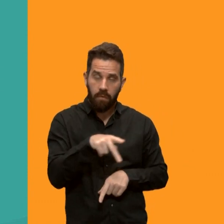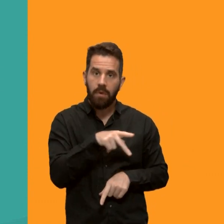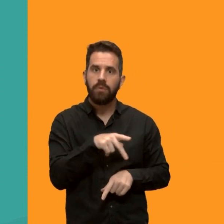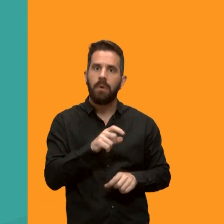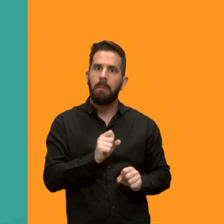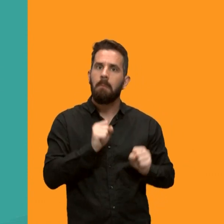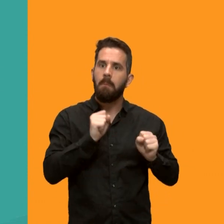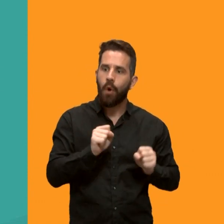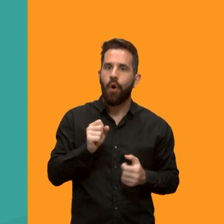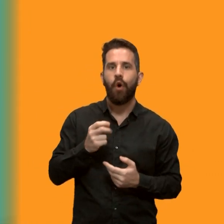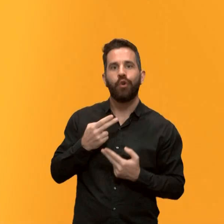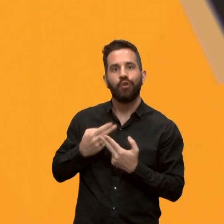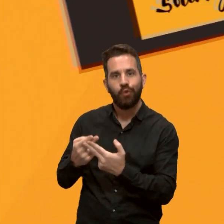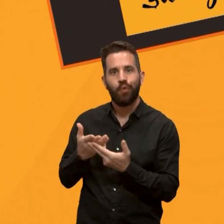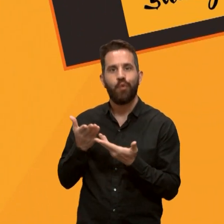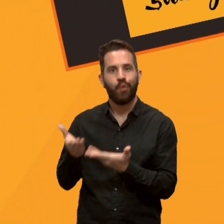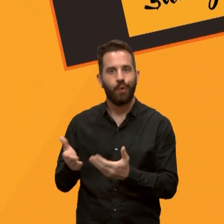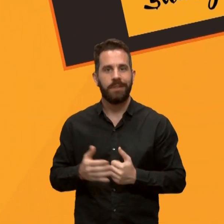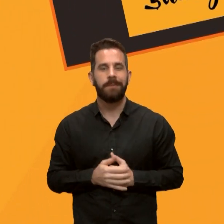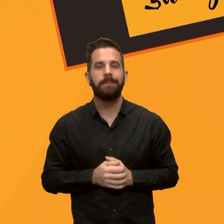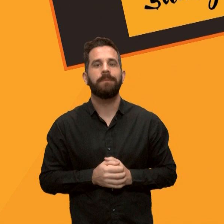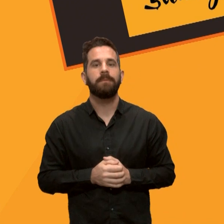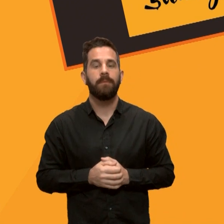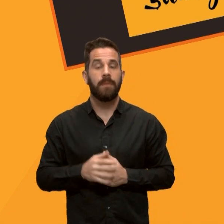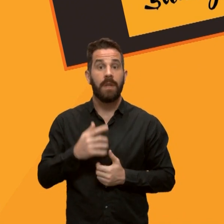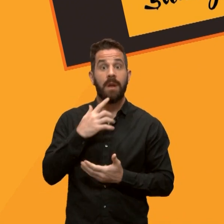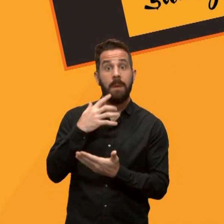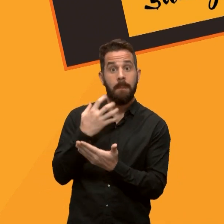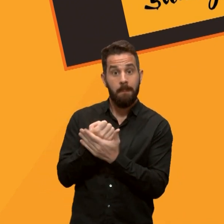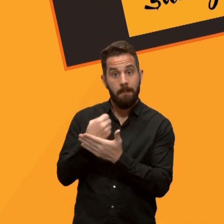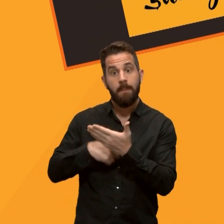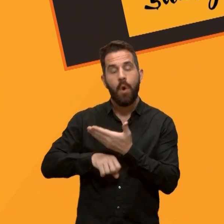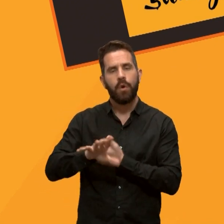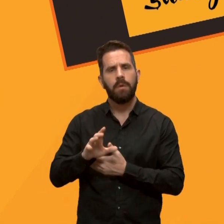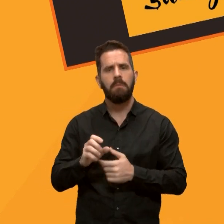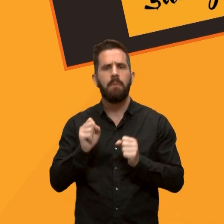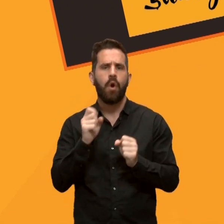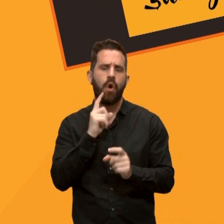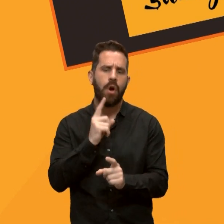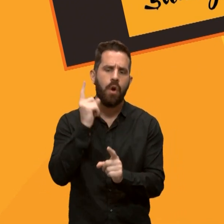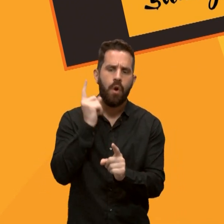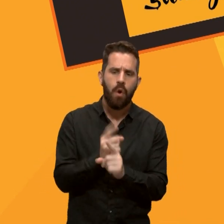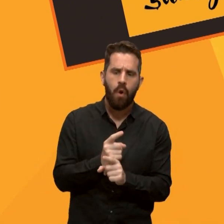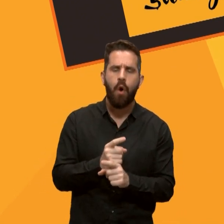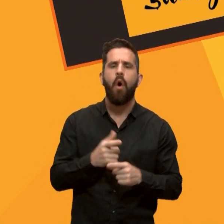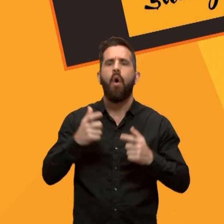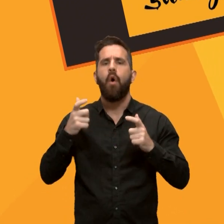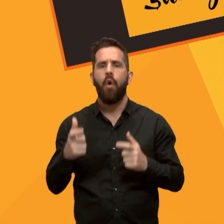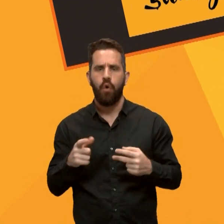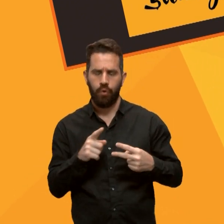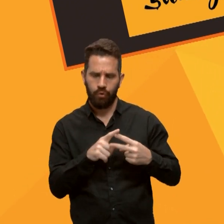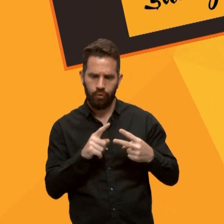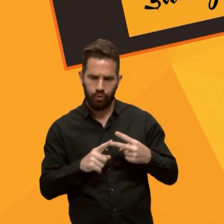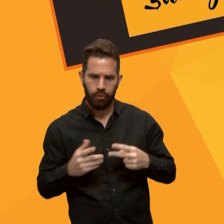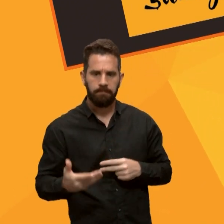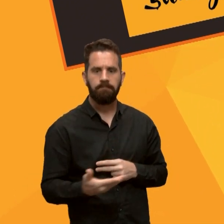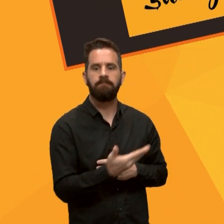utilização desta ferramenta. O podcast pode ser ouvido na plataforma do Spotify, como